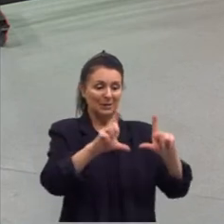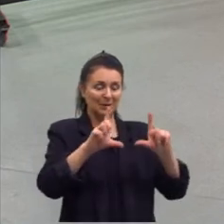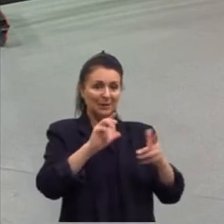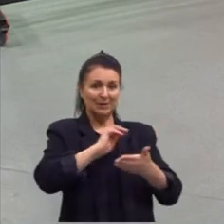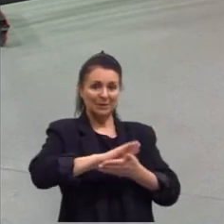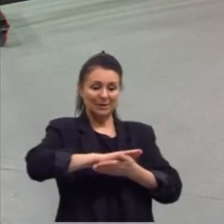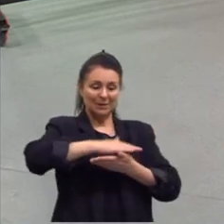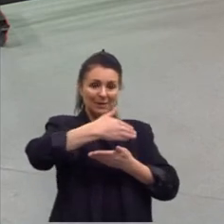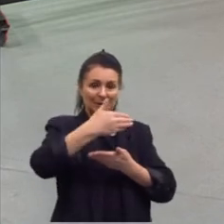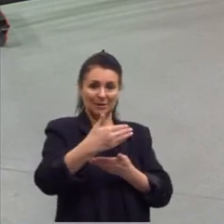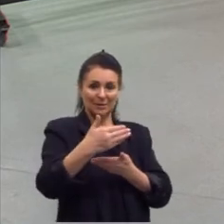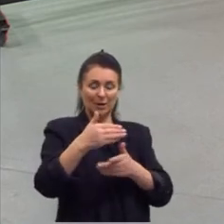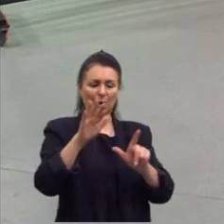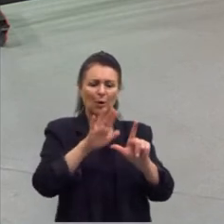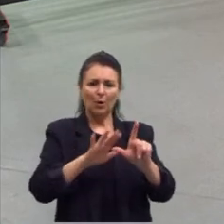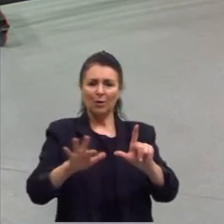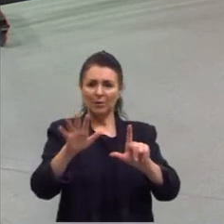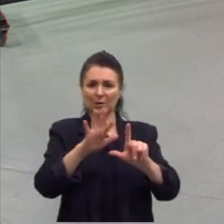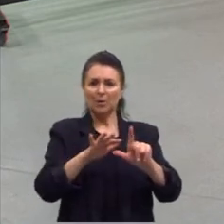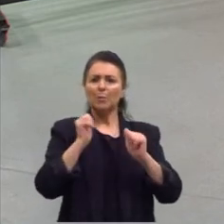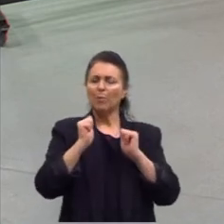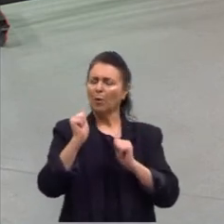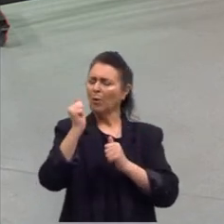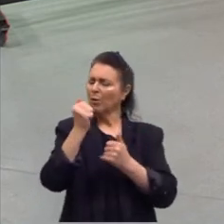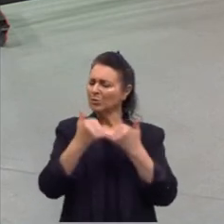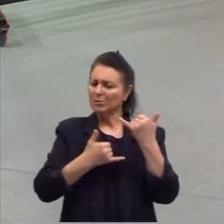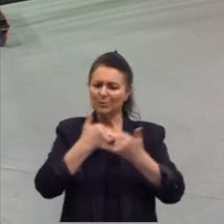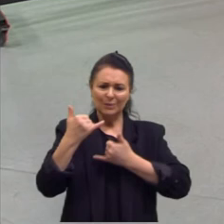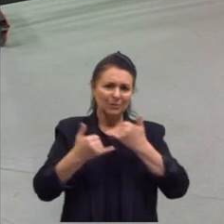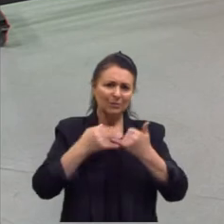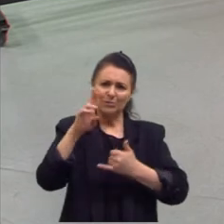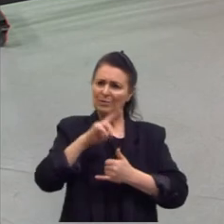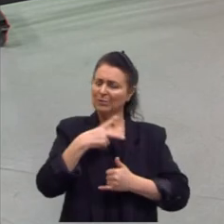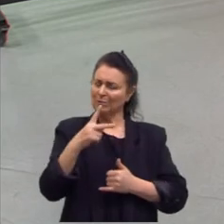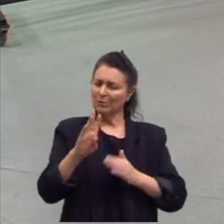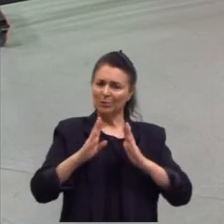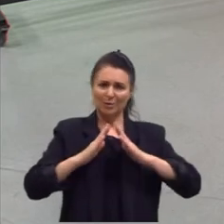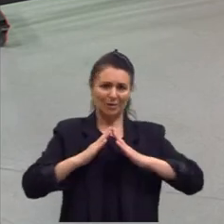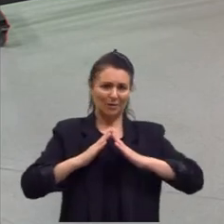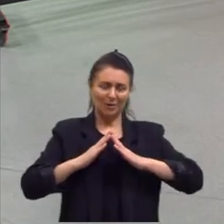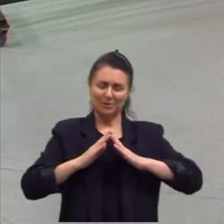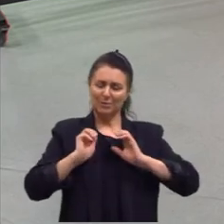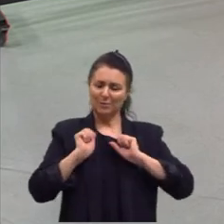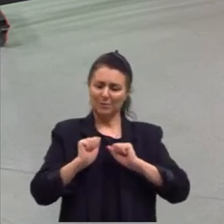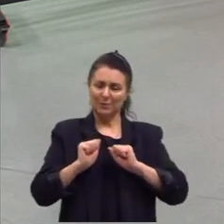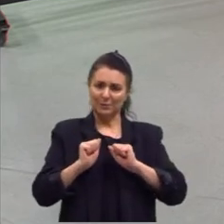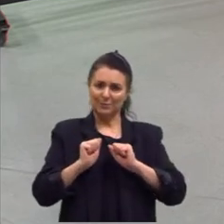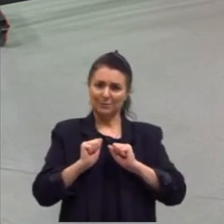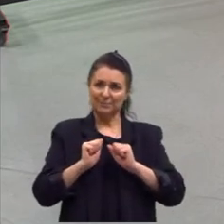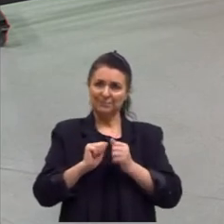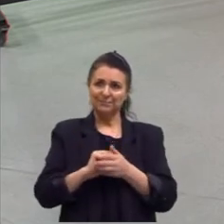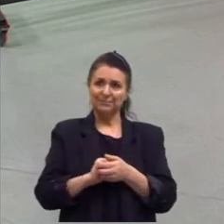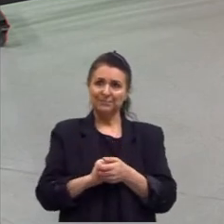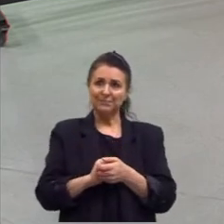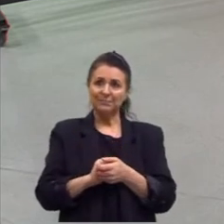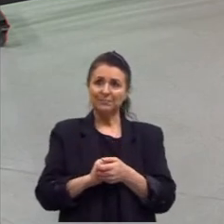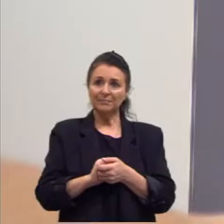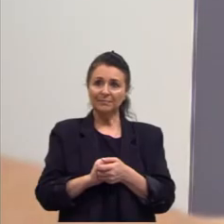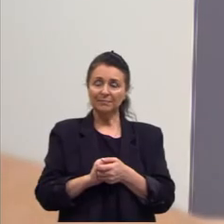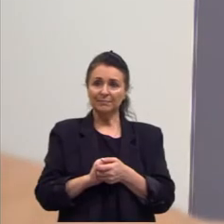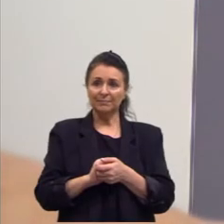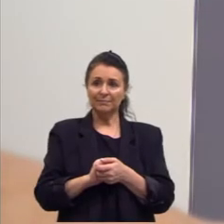um simulador dessas podem brincar bastante tá em casa mexer com ele